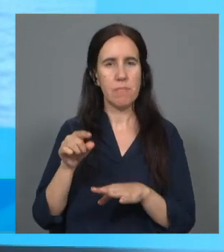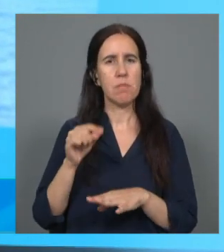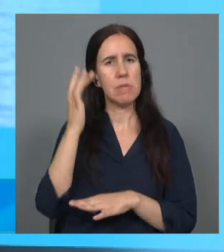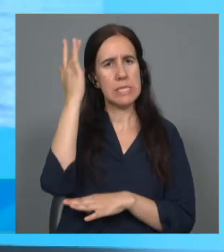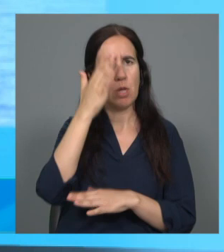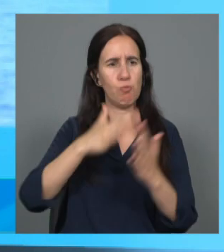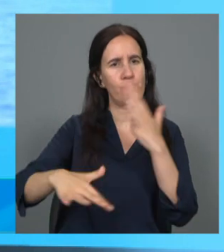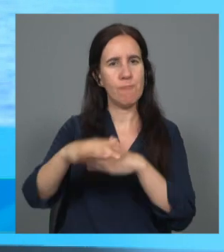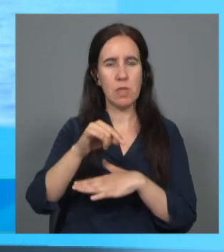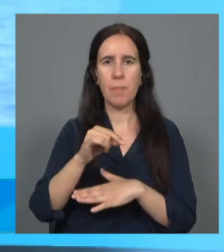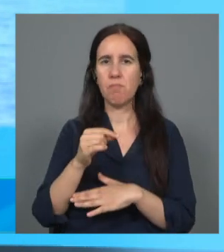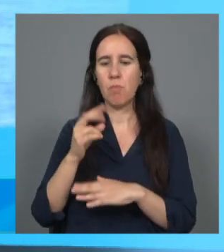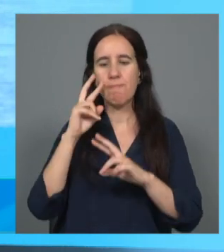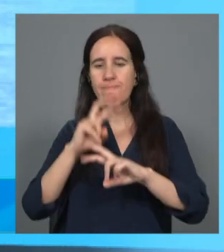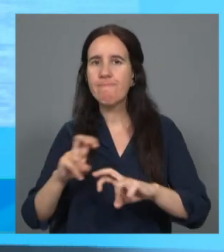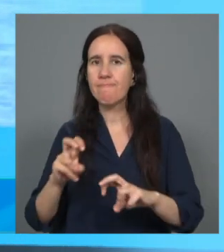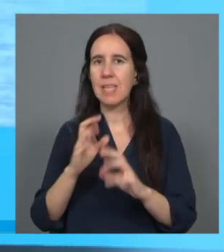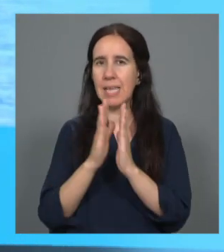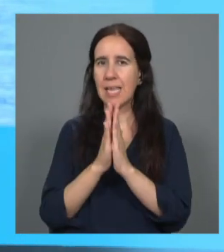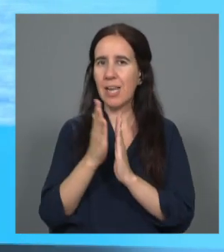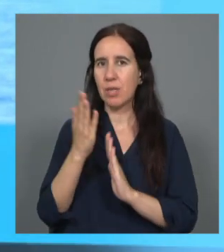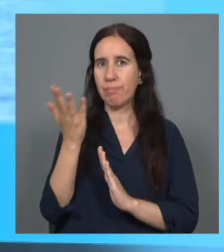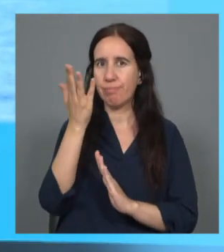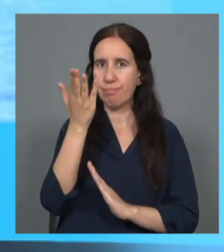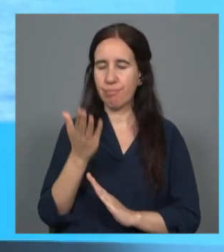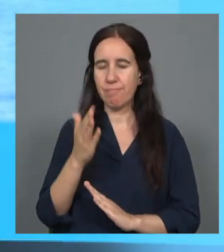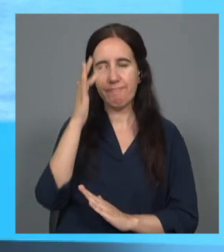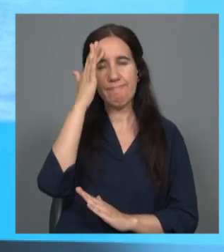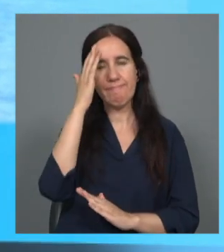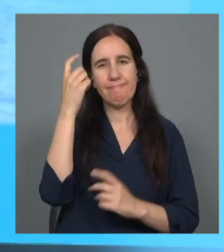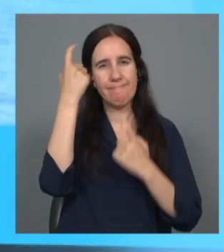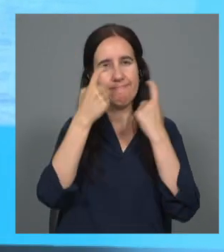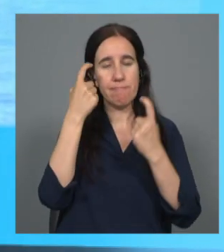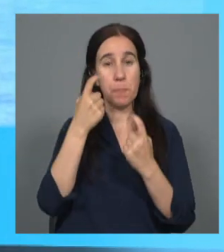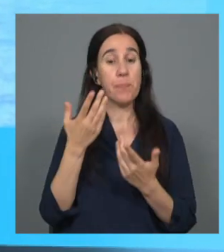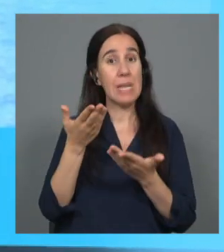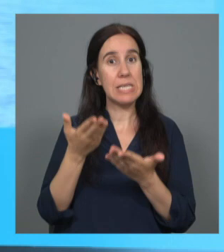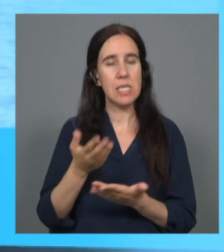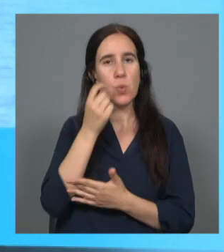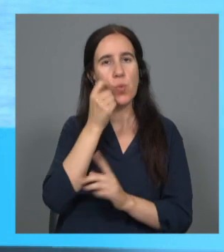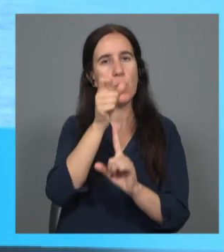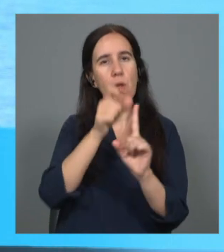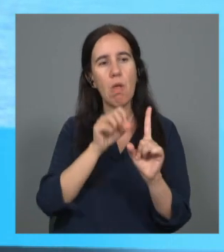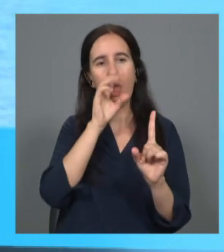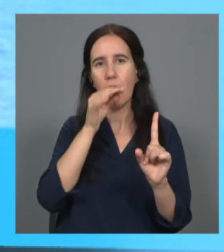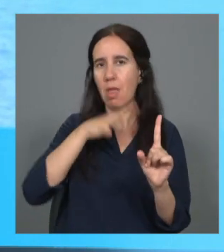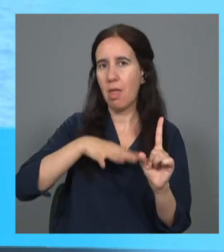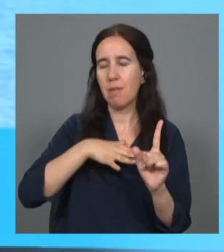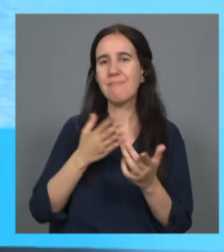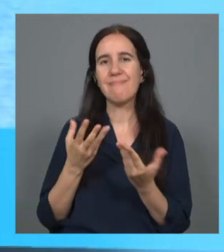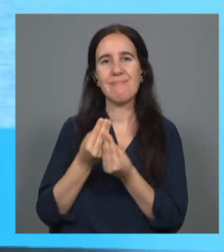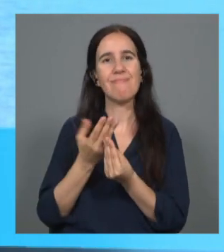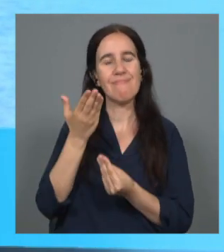Igreja, um expoente da reflexão teológica. Para nos ajudar a compreender este homem estão entre nós